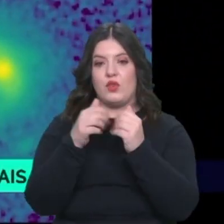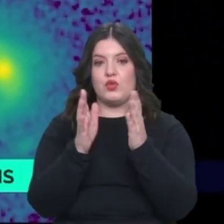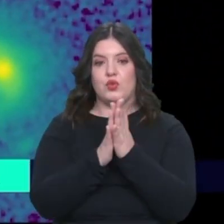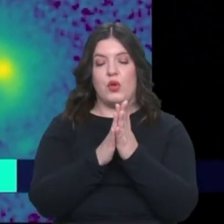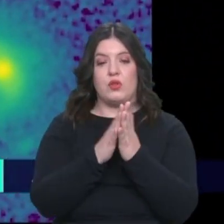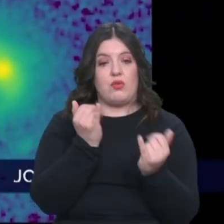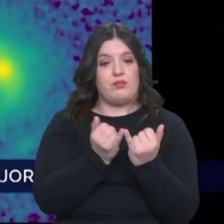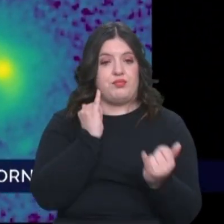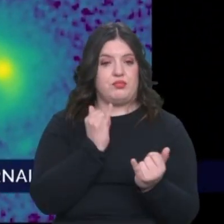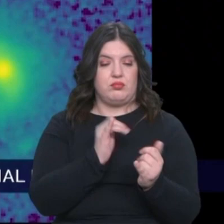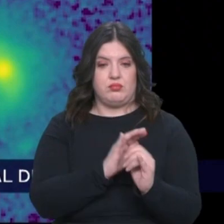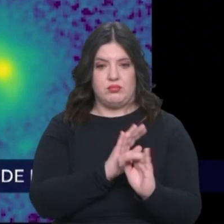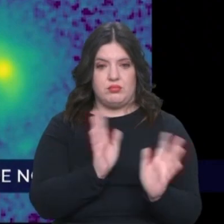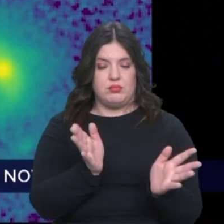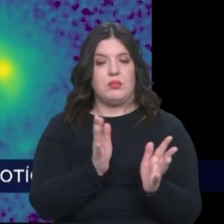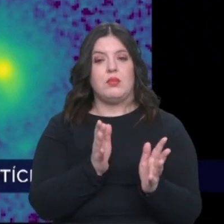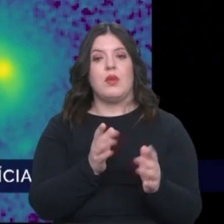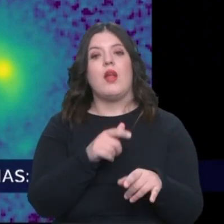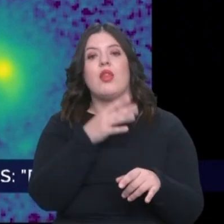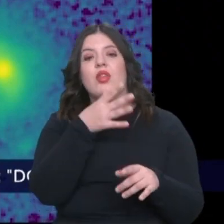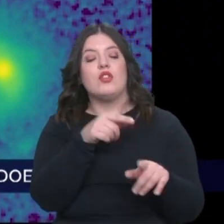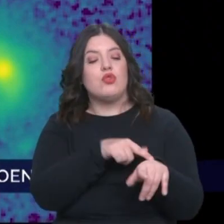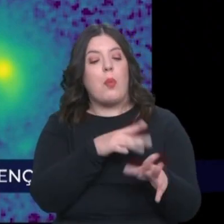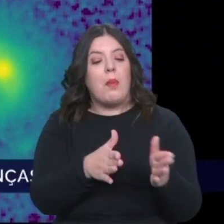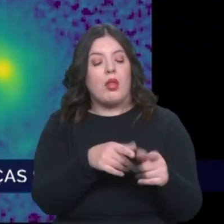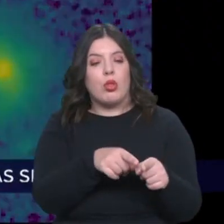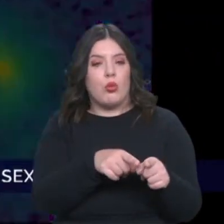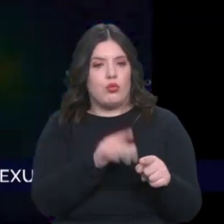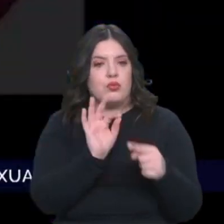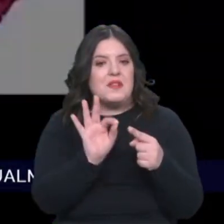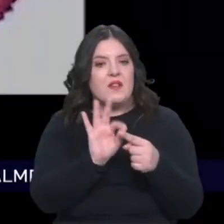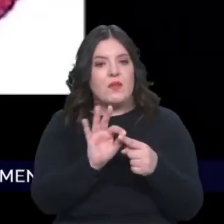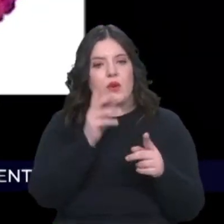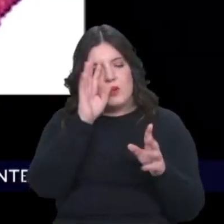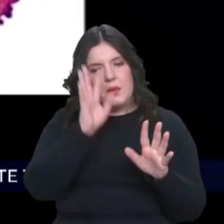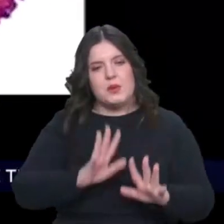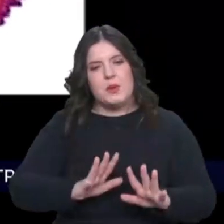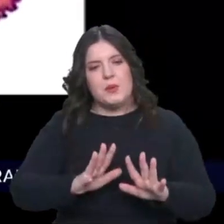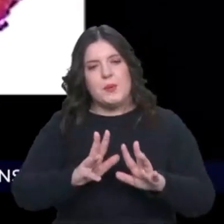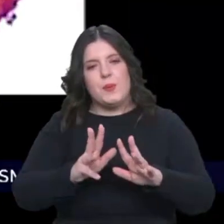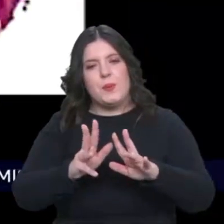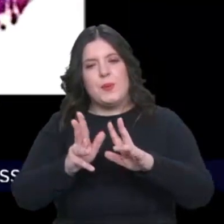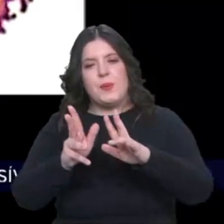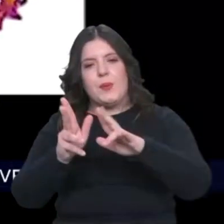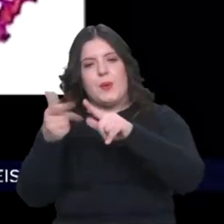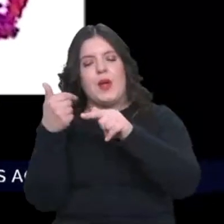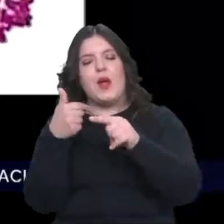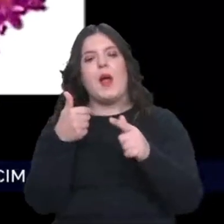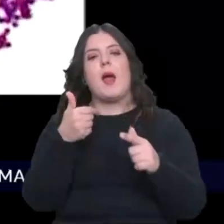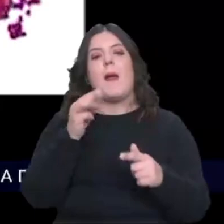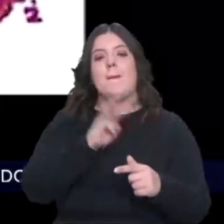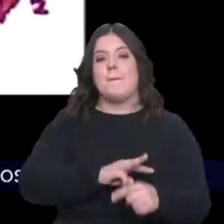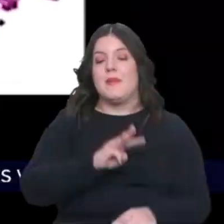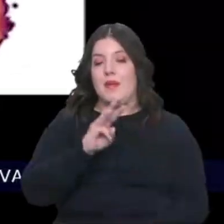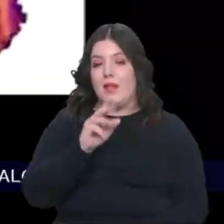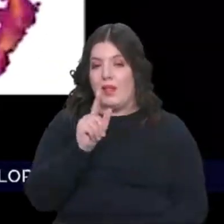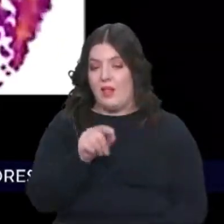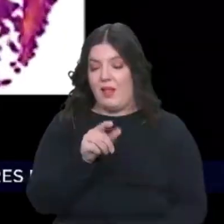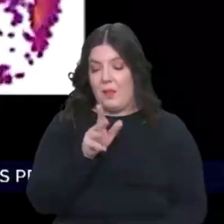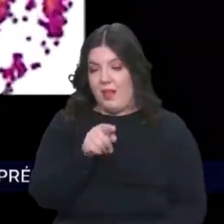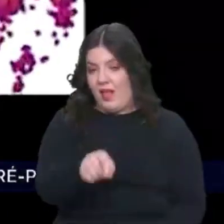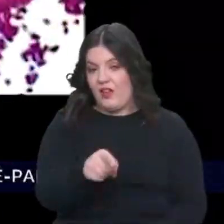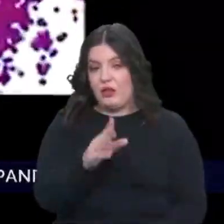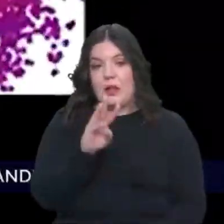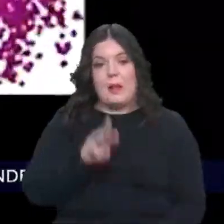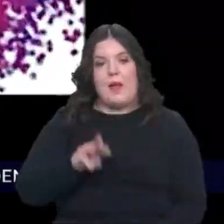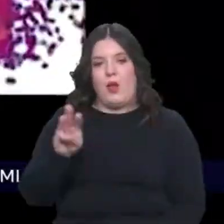instantâneos. Instantâneos que nos dizem apenas como é naquele instante. E nós sabemos que a evolução da galáxia demora milhares de milhões de anos. Bom, de